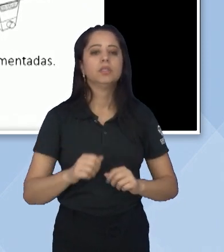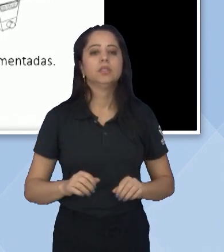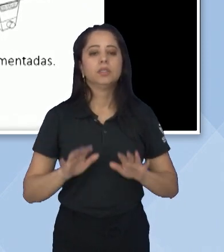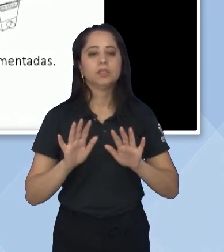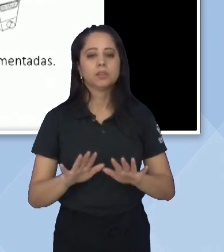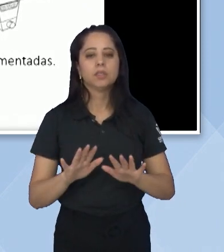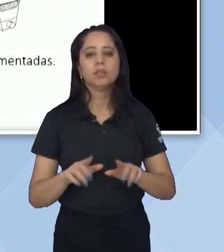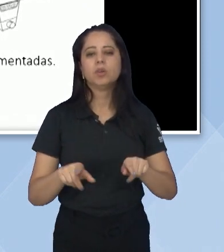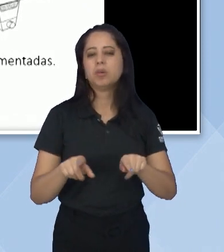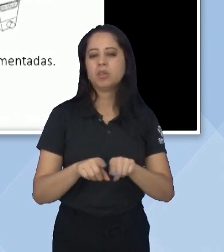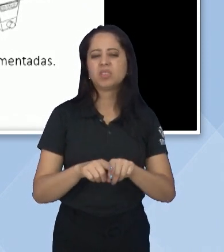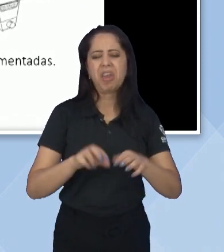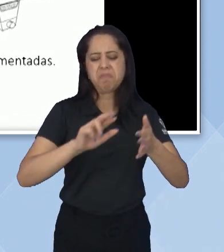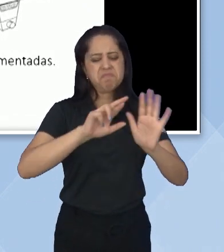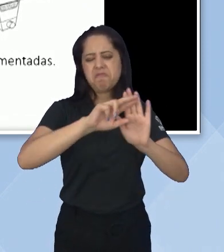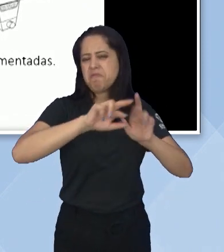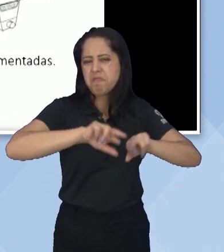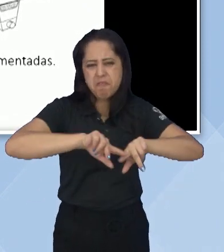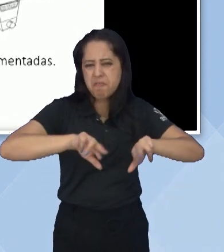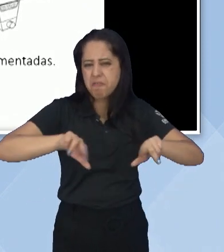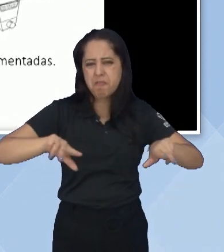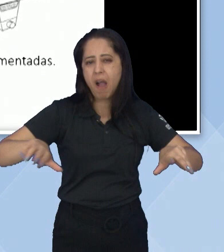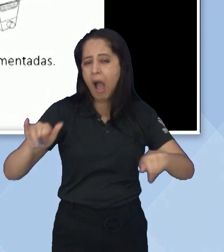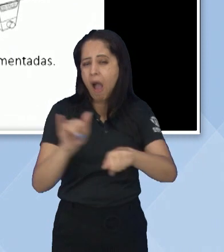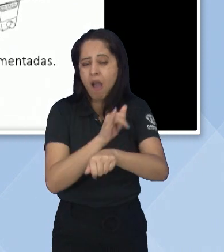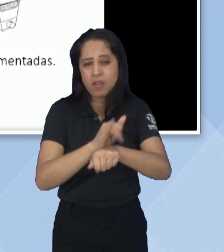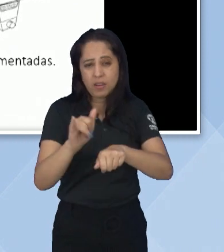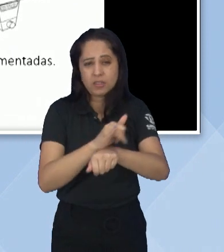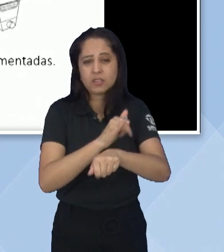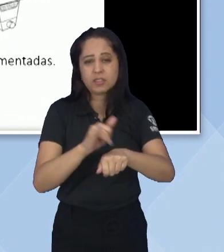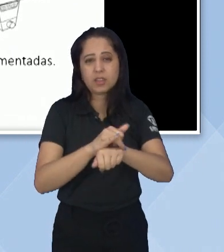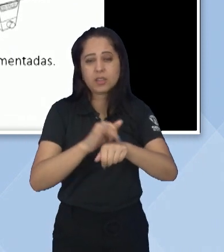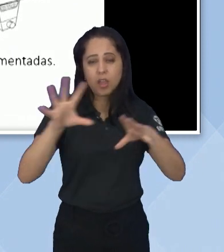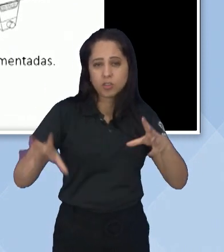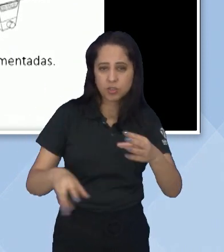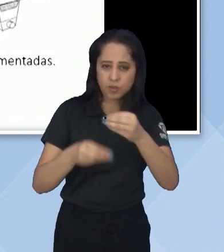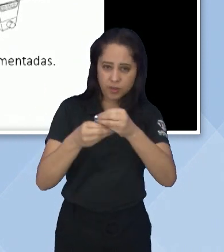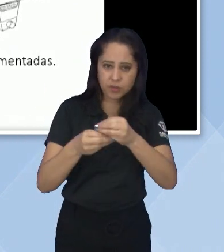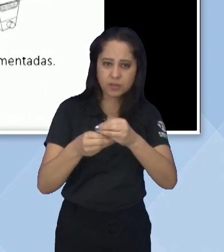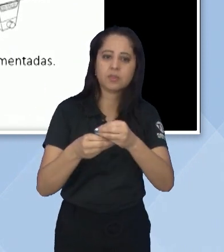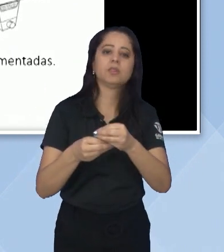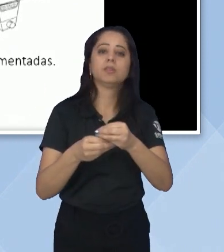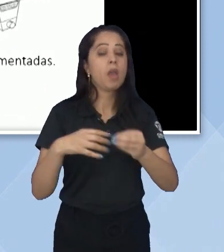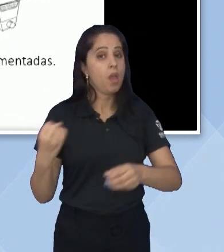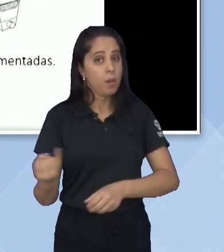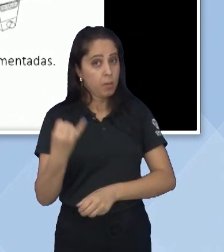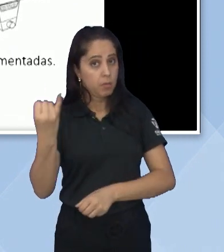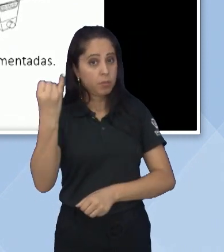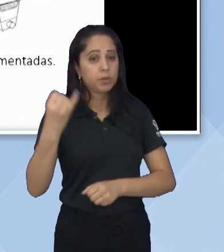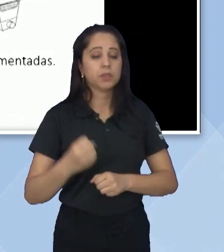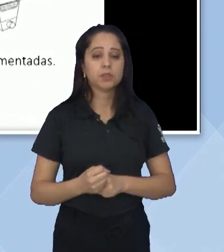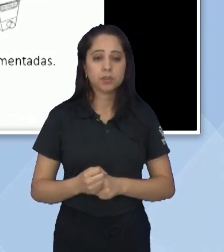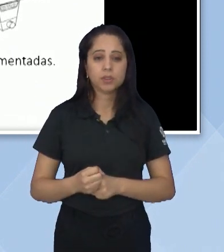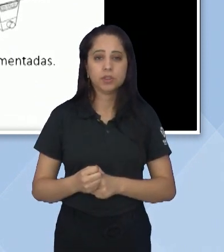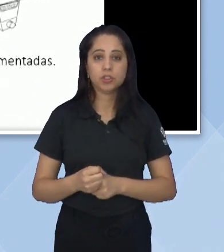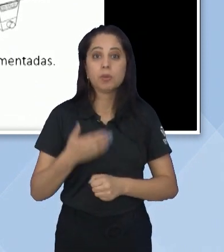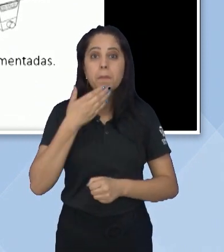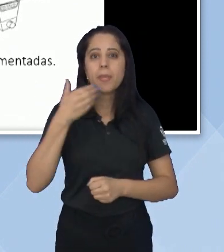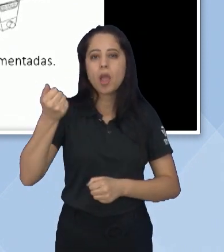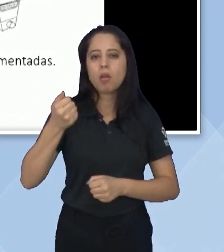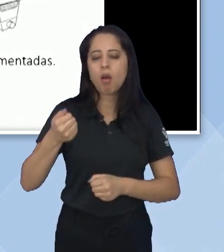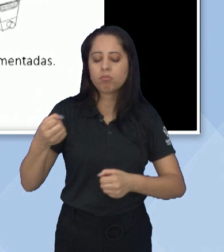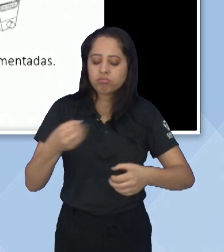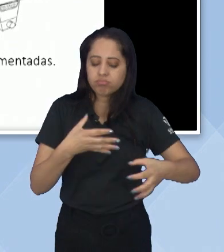biovaletas então tem uma série de estratégias que estão relacionadas lá que são importantes que a gente está inovando e melhorando e